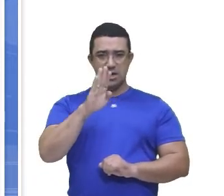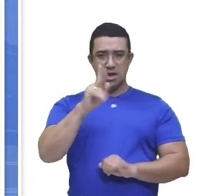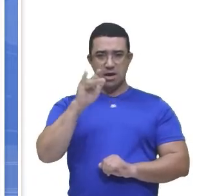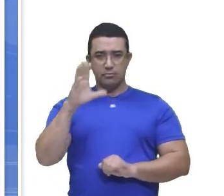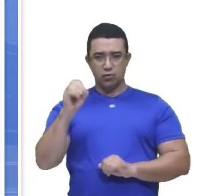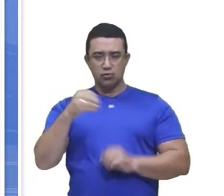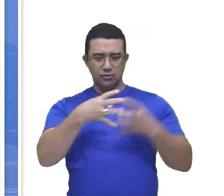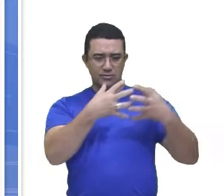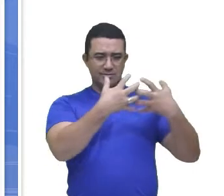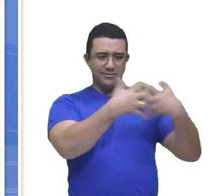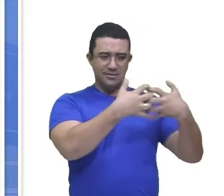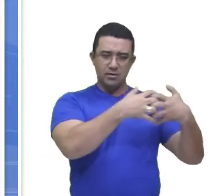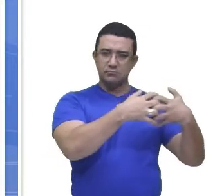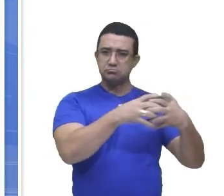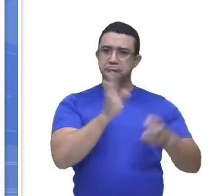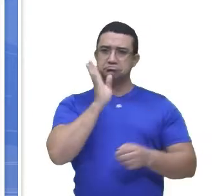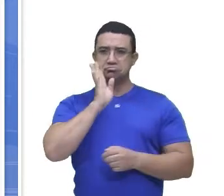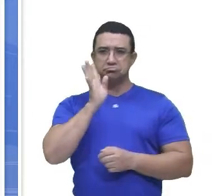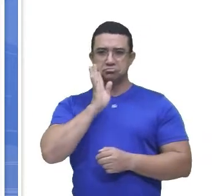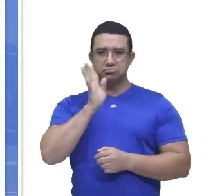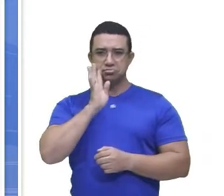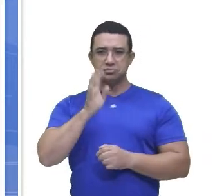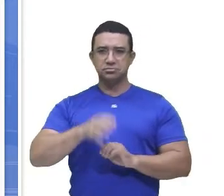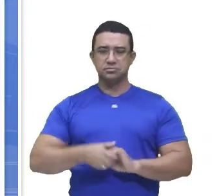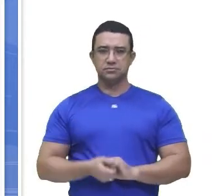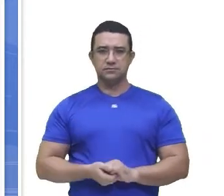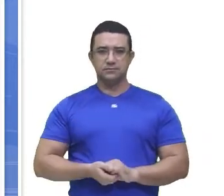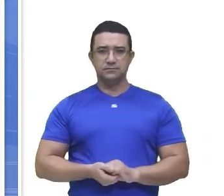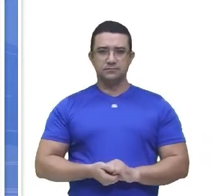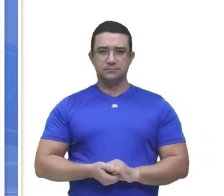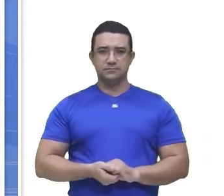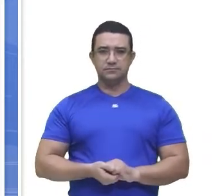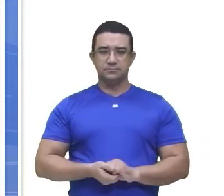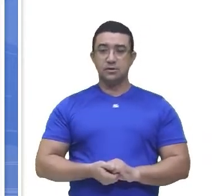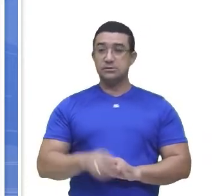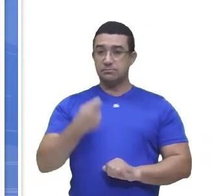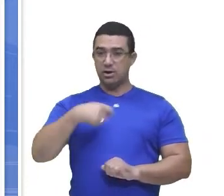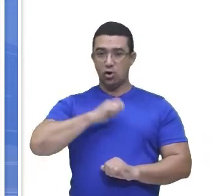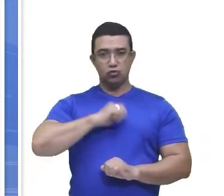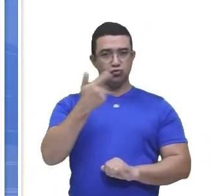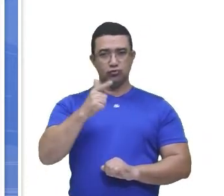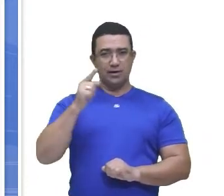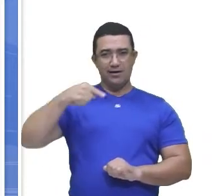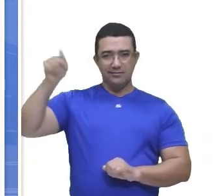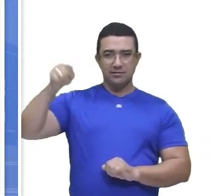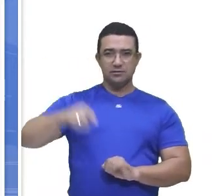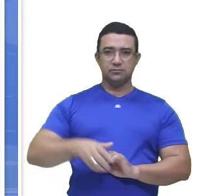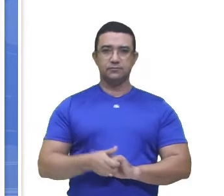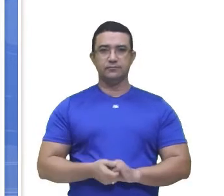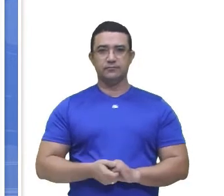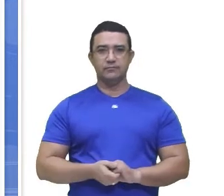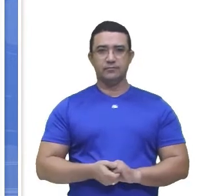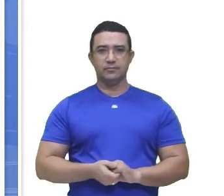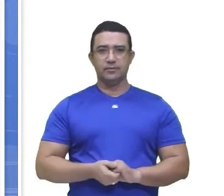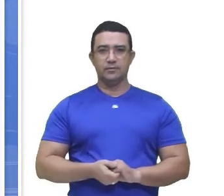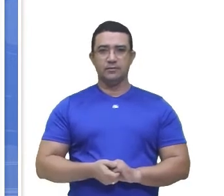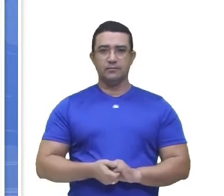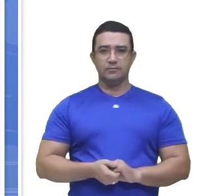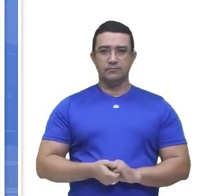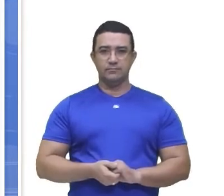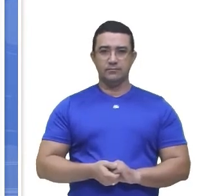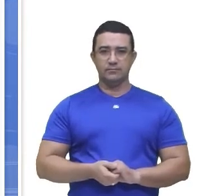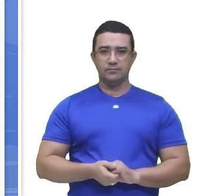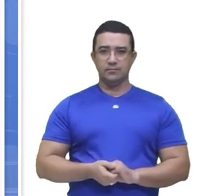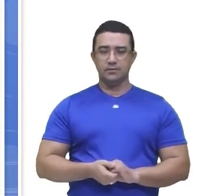espanhol, cerebro é a tônica, essa palavra não tem acento no espanhol. Mas, quando nós vamos para o português,